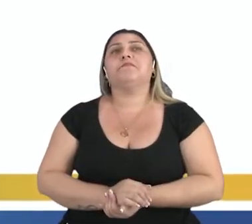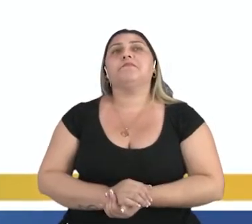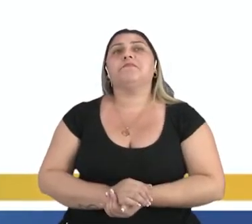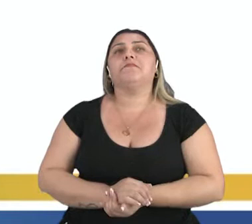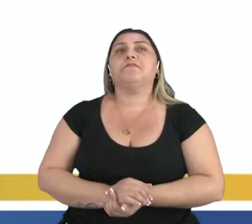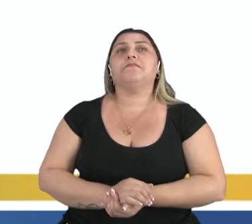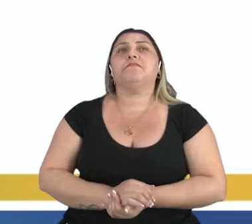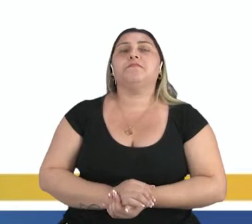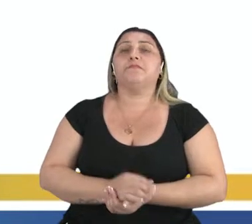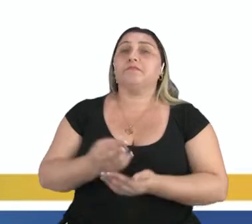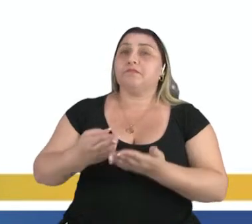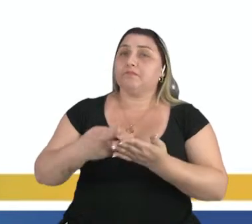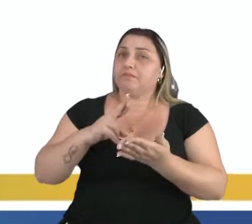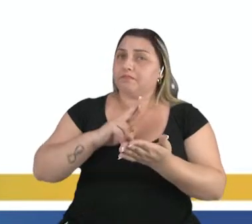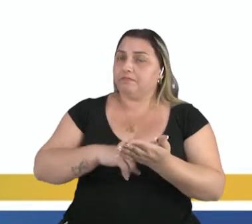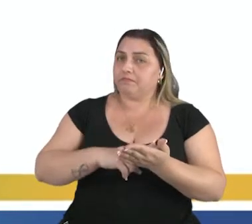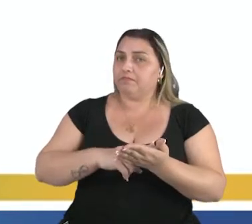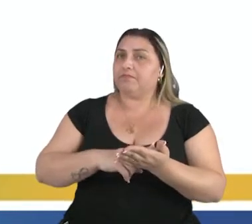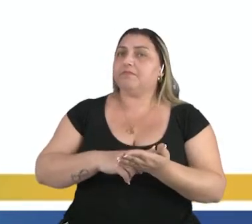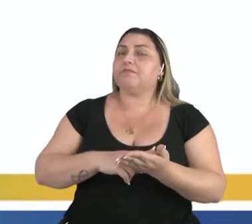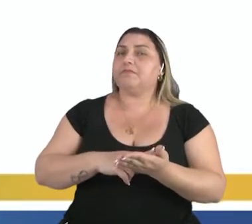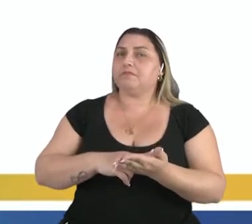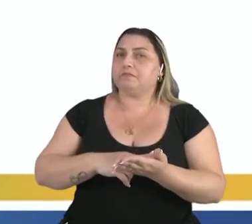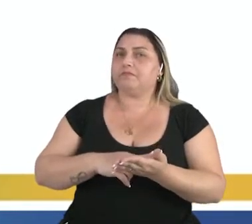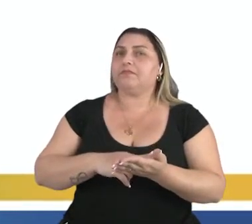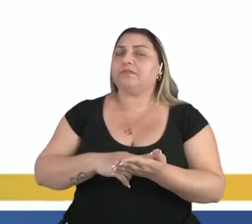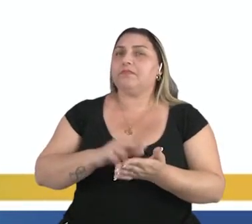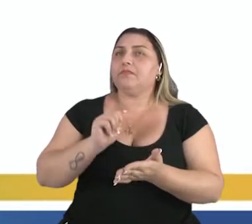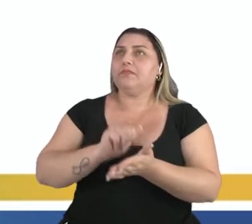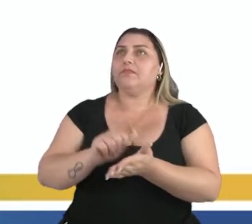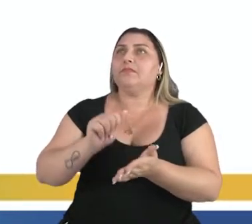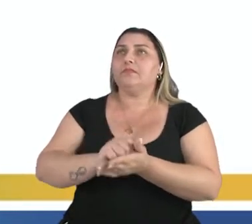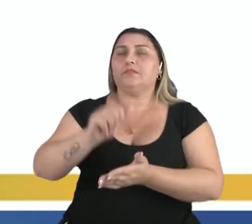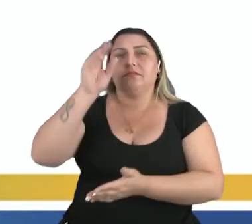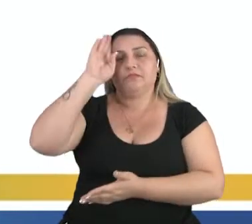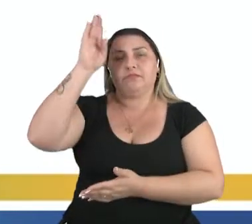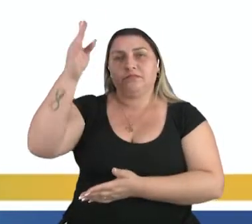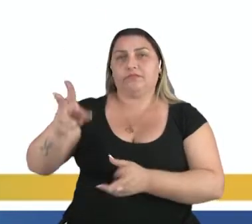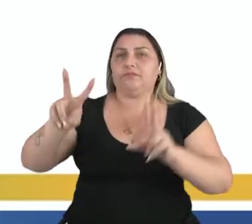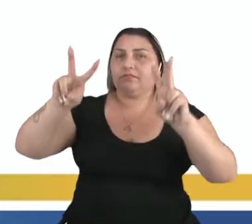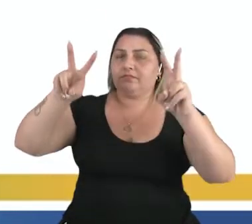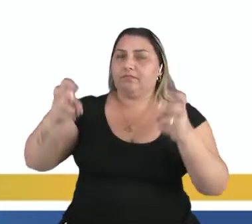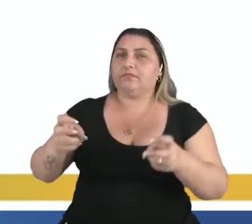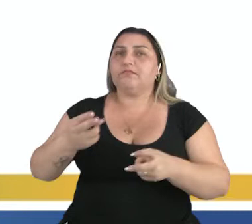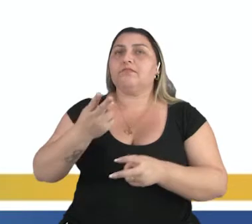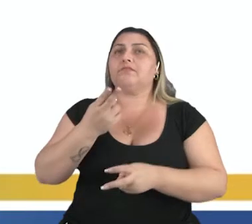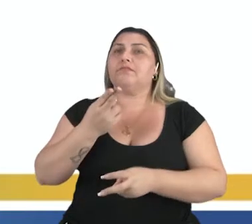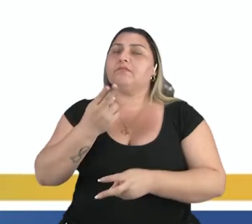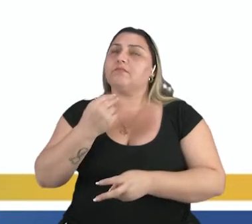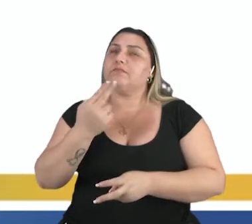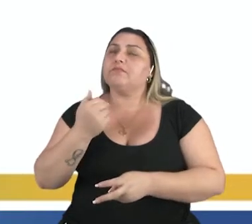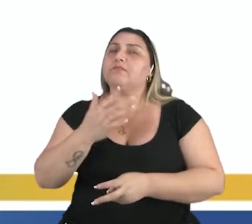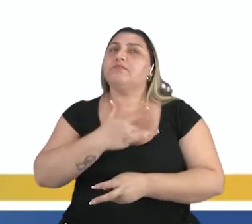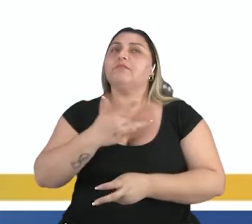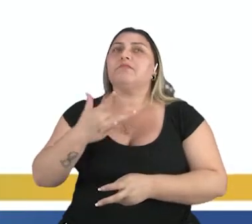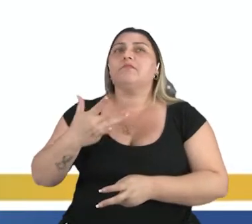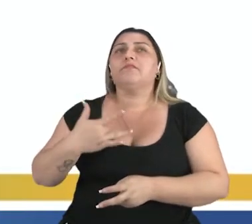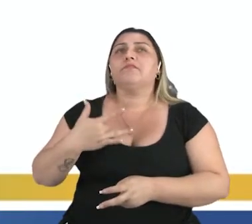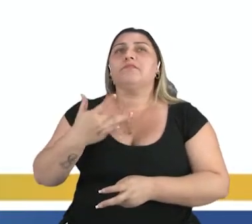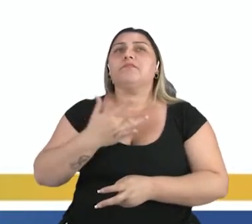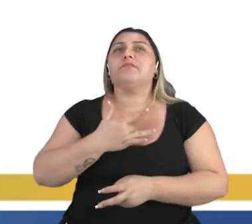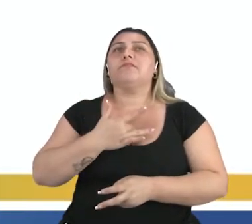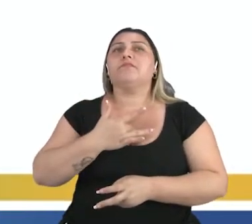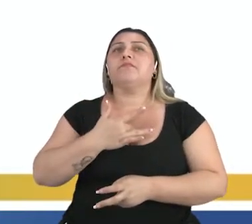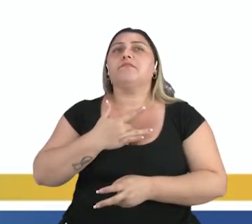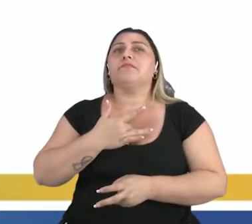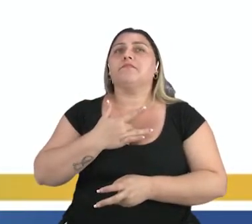de editoriais de revistas, nessa parte o editor escreverá sobre os principais temas, né? Nutrição, saúde, bem-estar, beleza, dicas